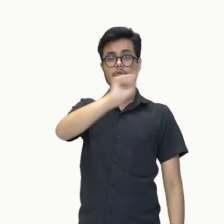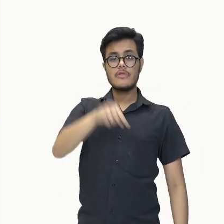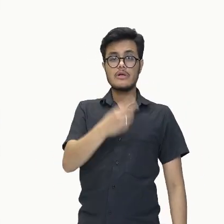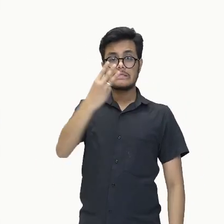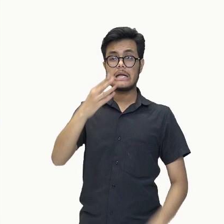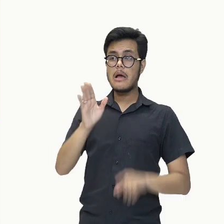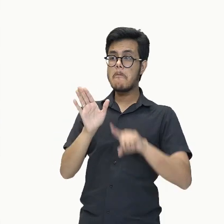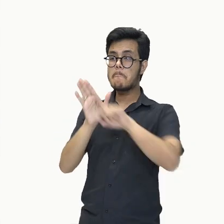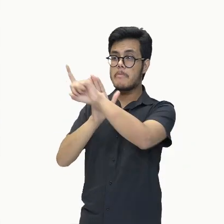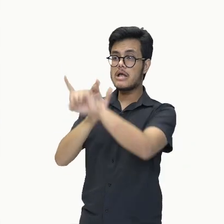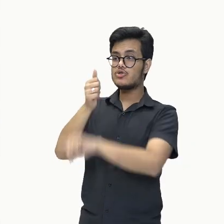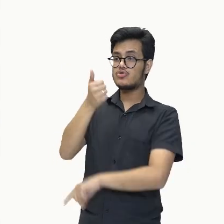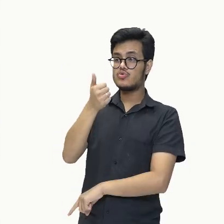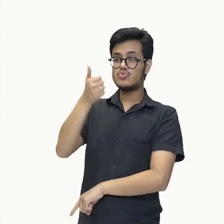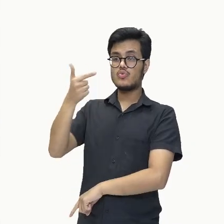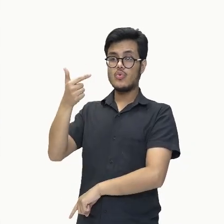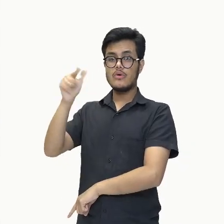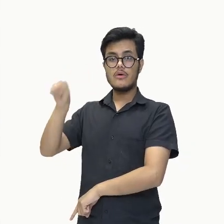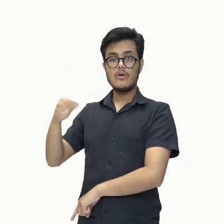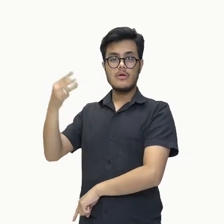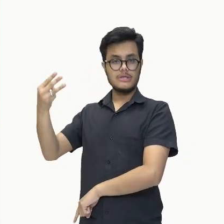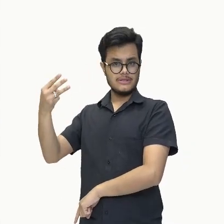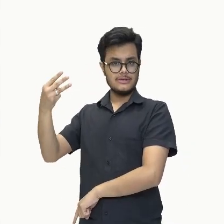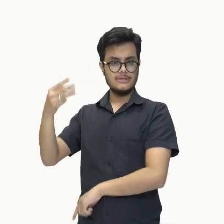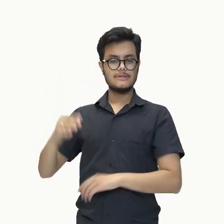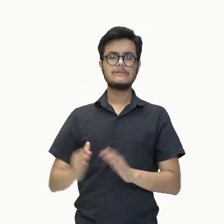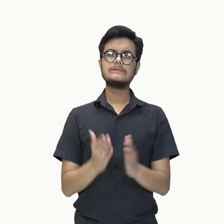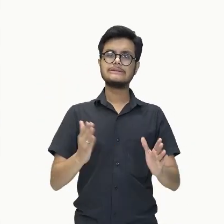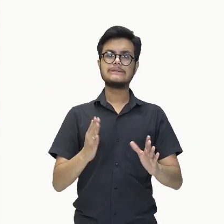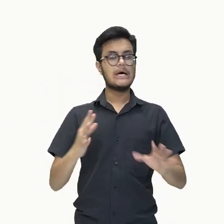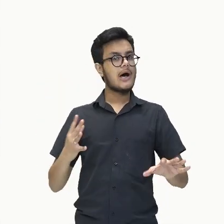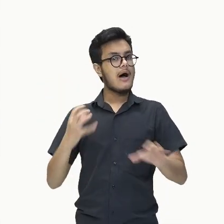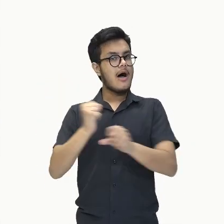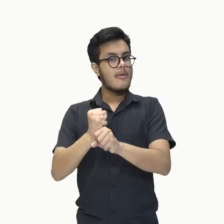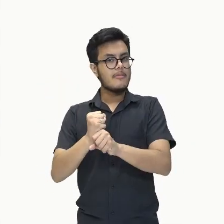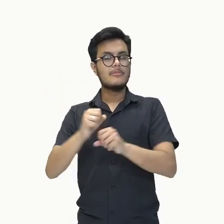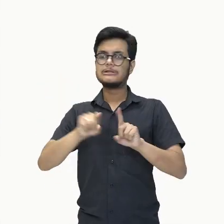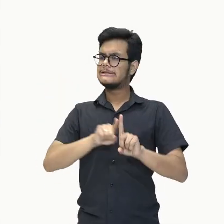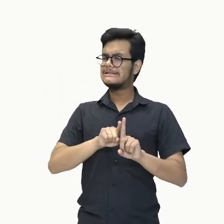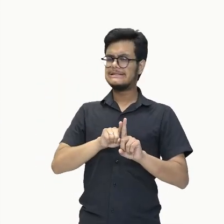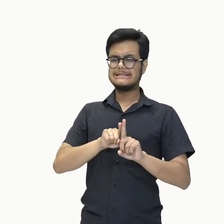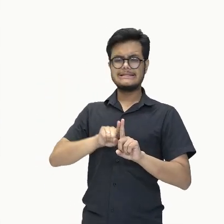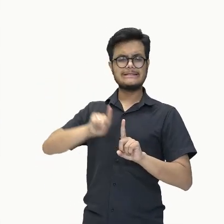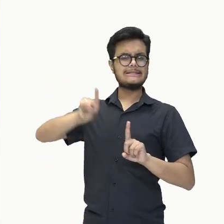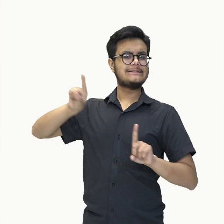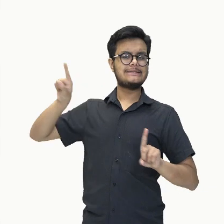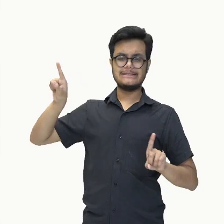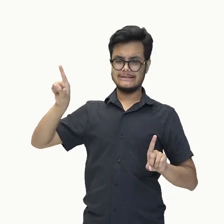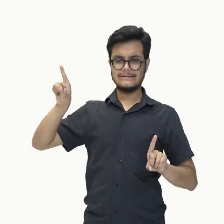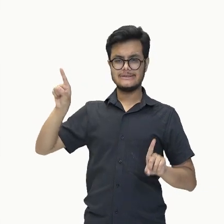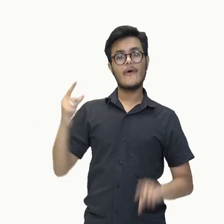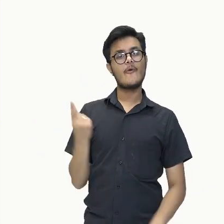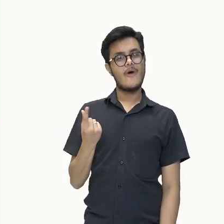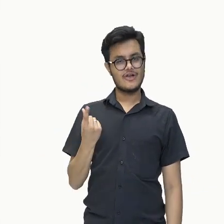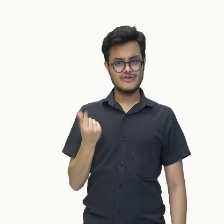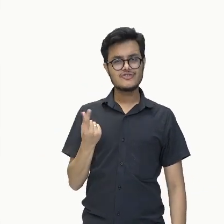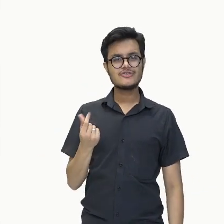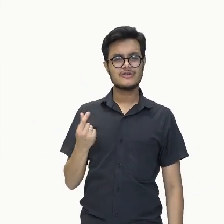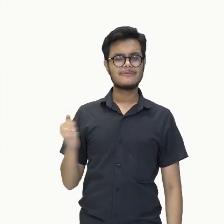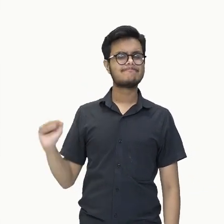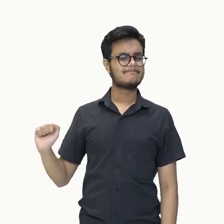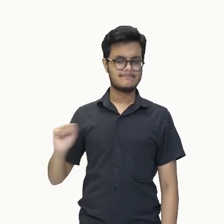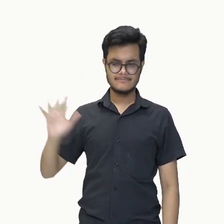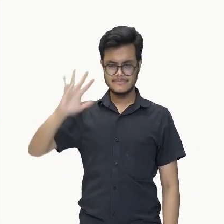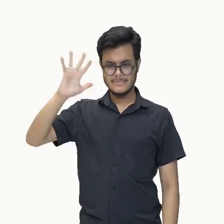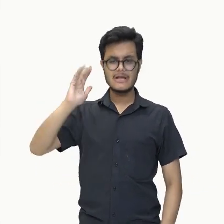para 12,3%. Observe só o aumento, do valor, né, do preço do ar-condicionado, né, justamente nos